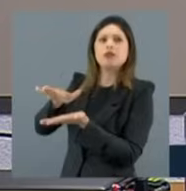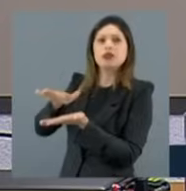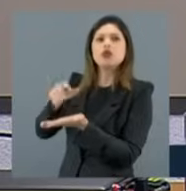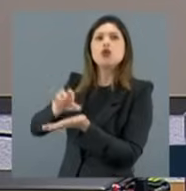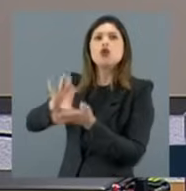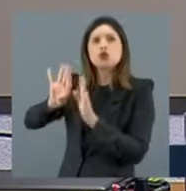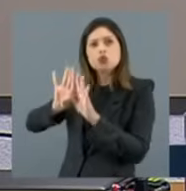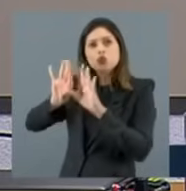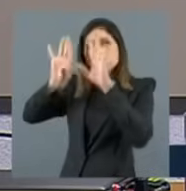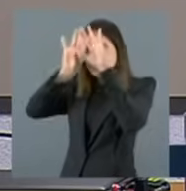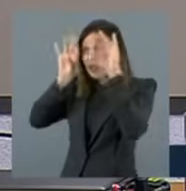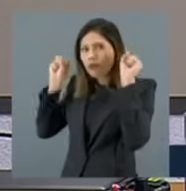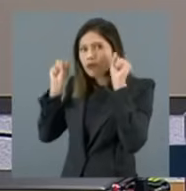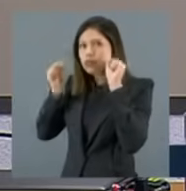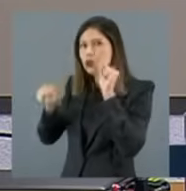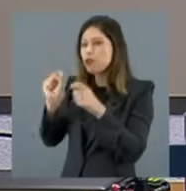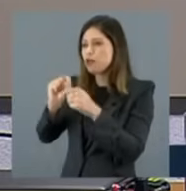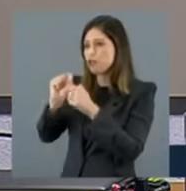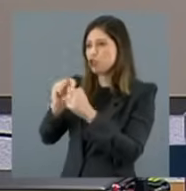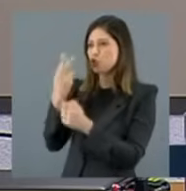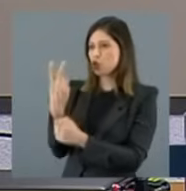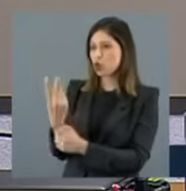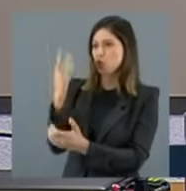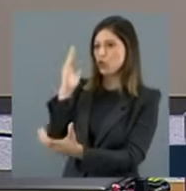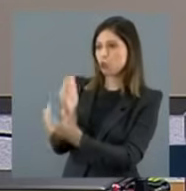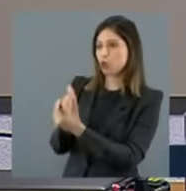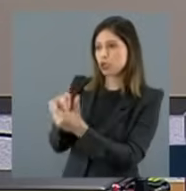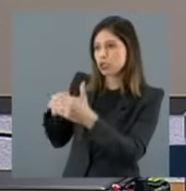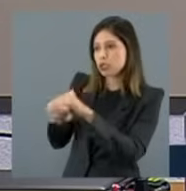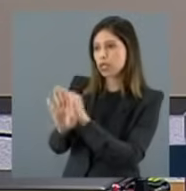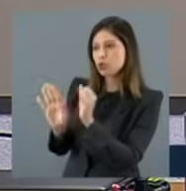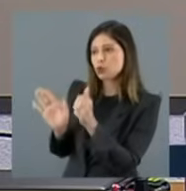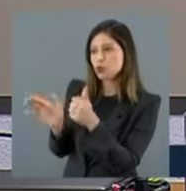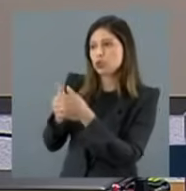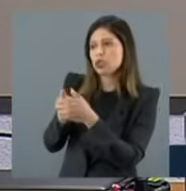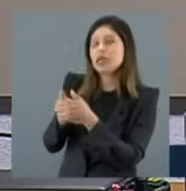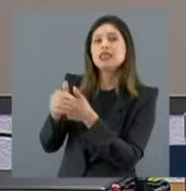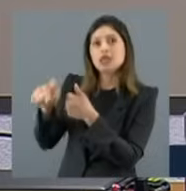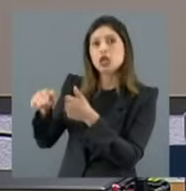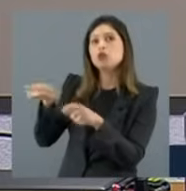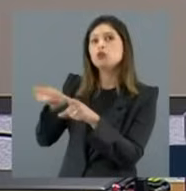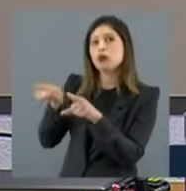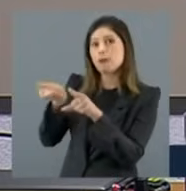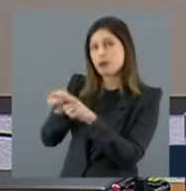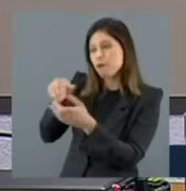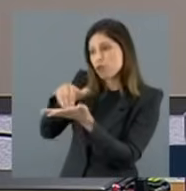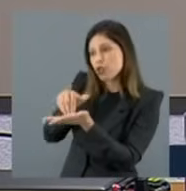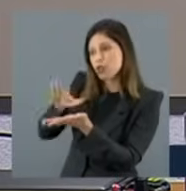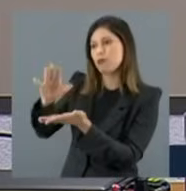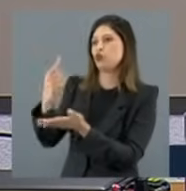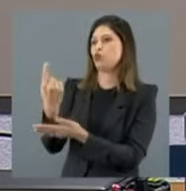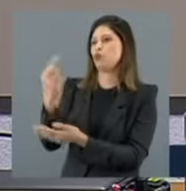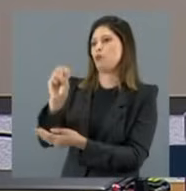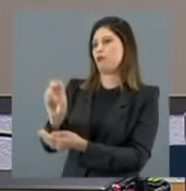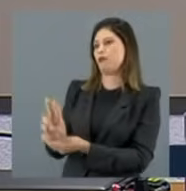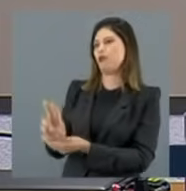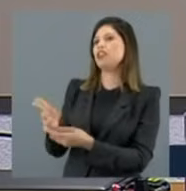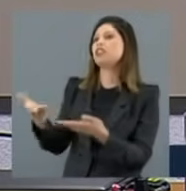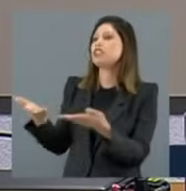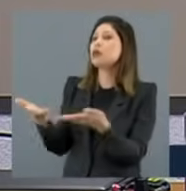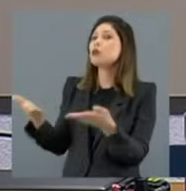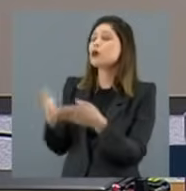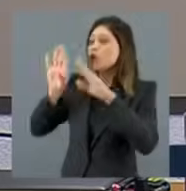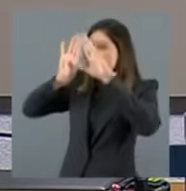teve que responder a 2 processos disciplinares, foi demitido uma vez, e agora o TSE